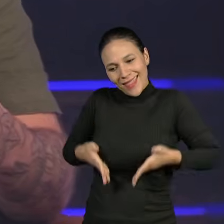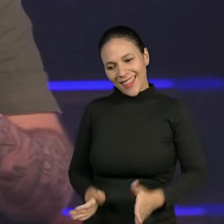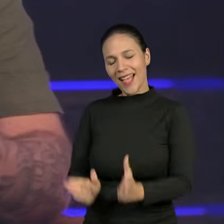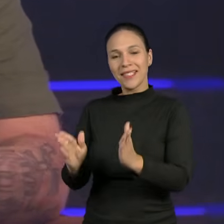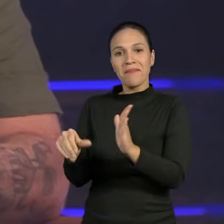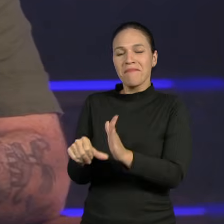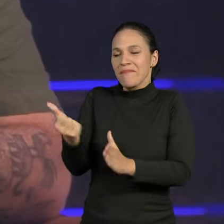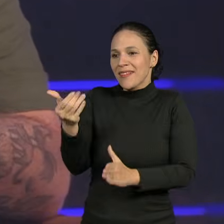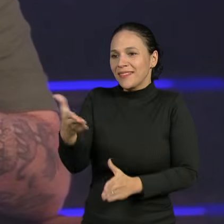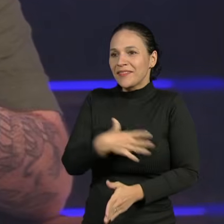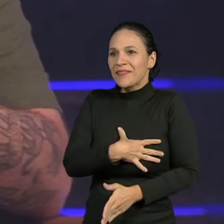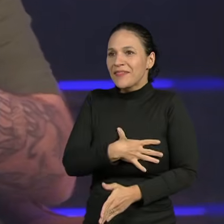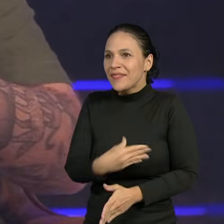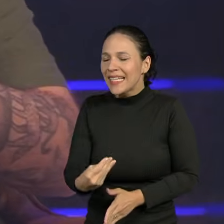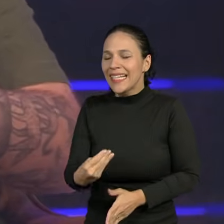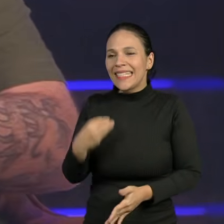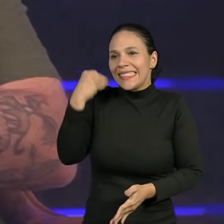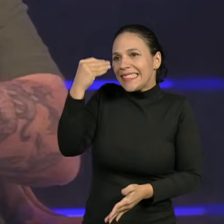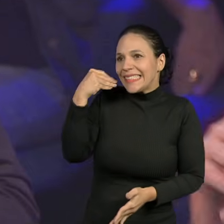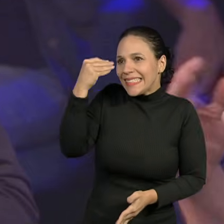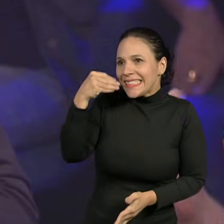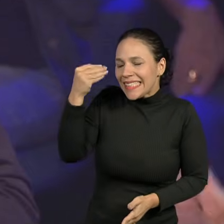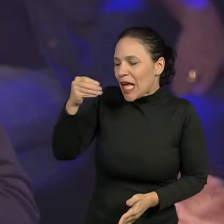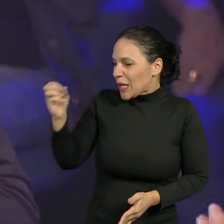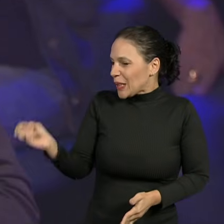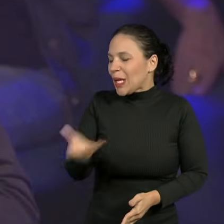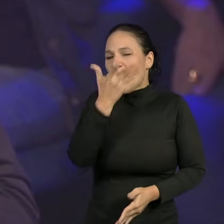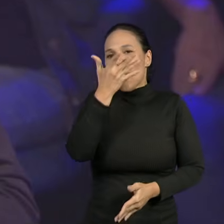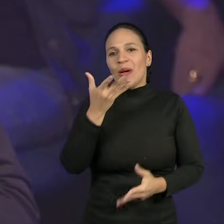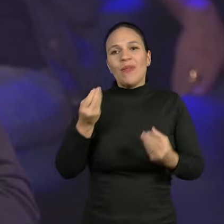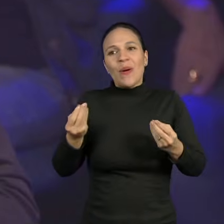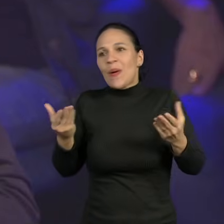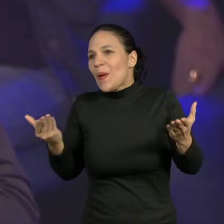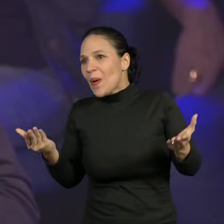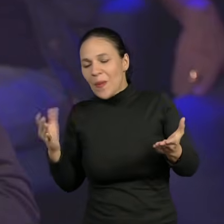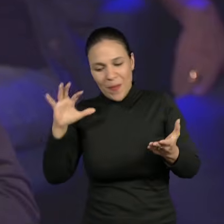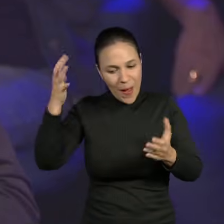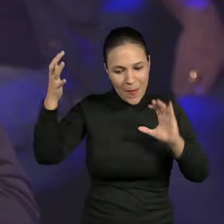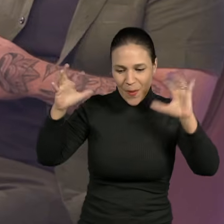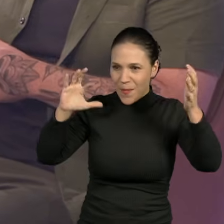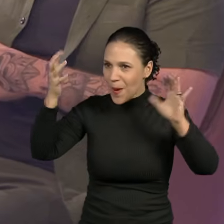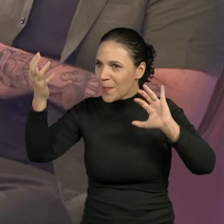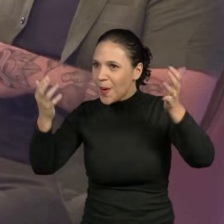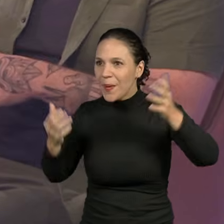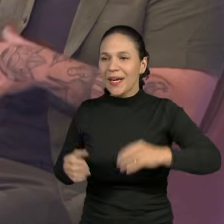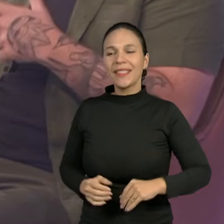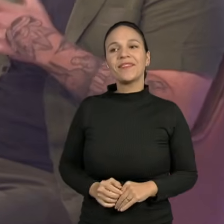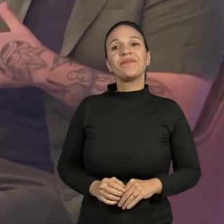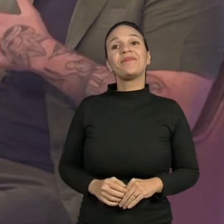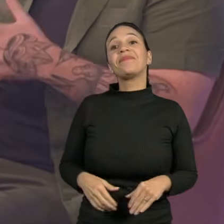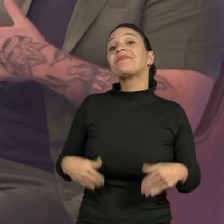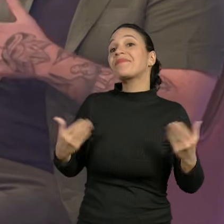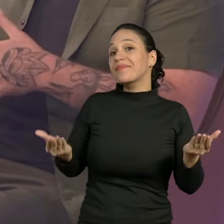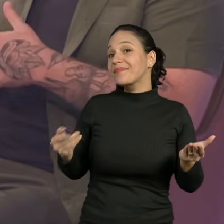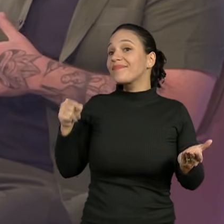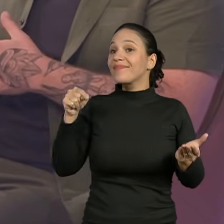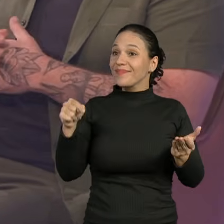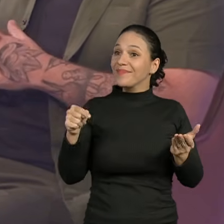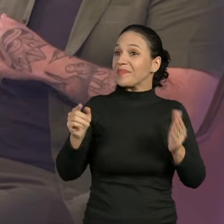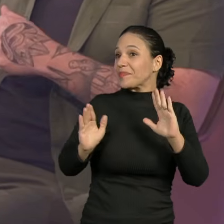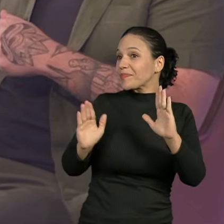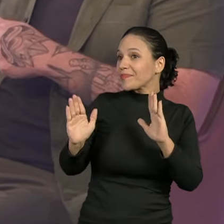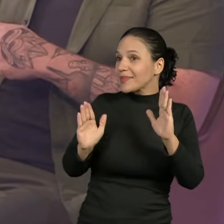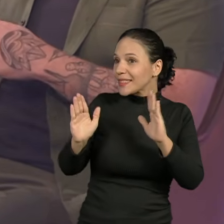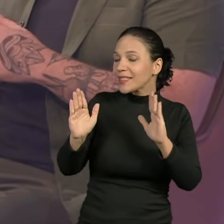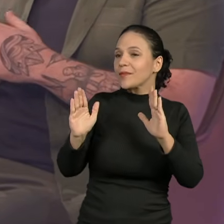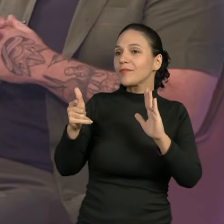primeira viagem, toda aquela nova aventura, né, acontecendo. E nesse meio tempo,